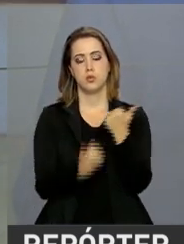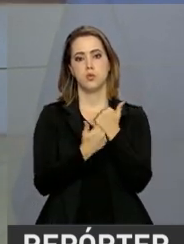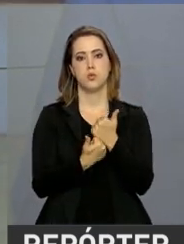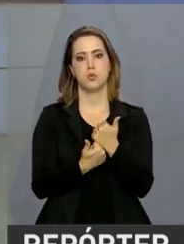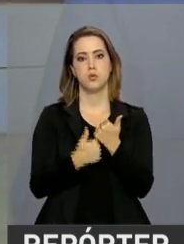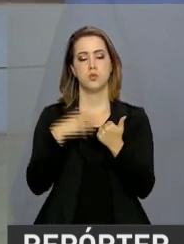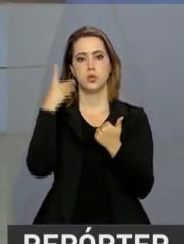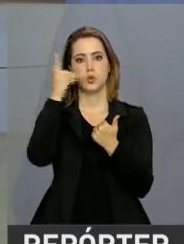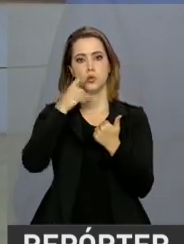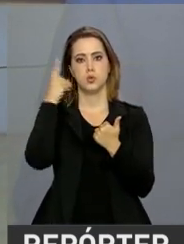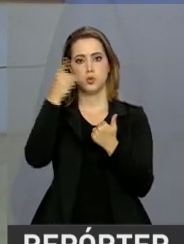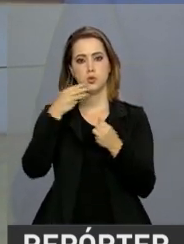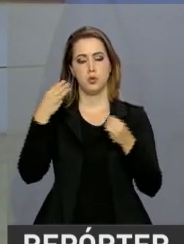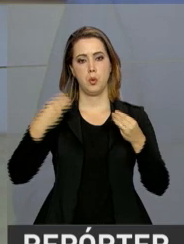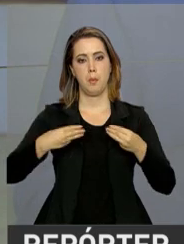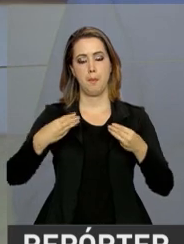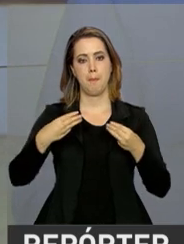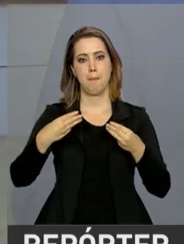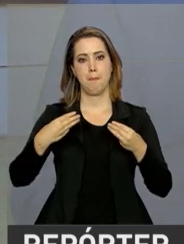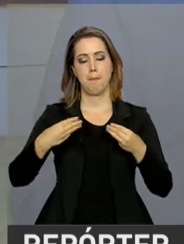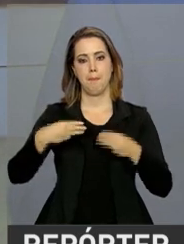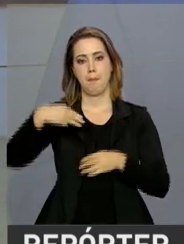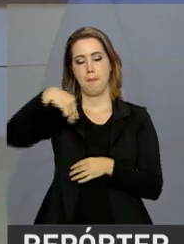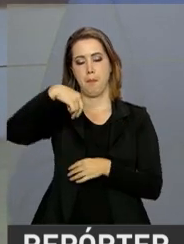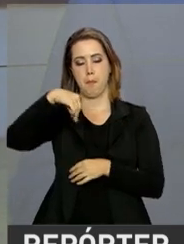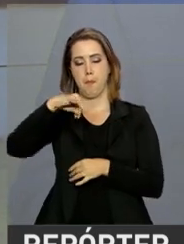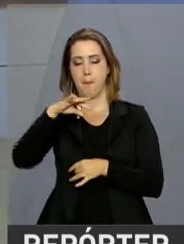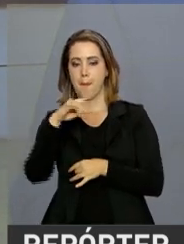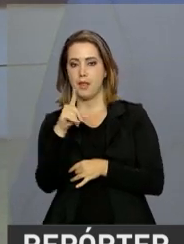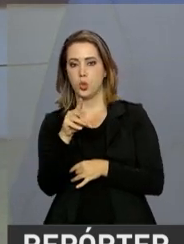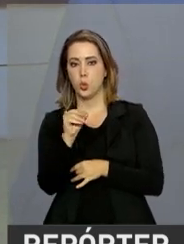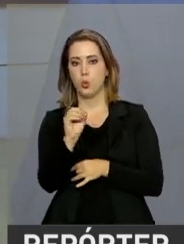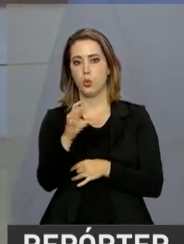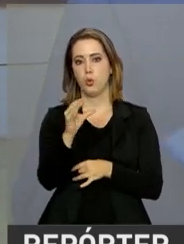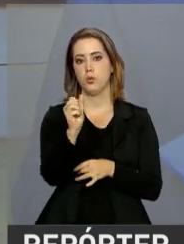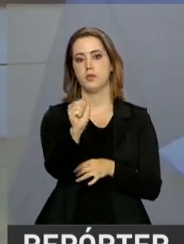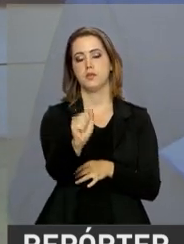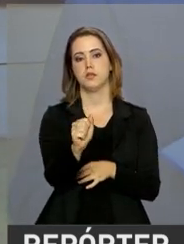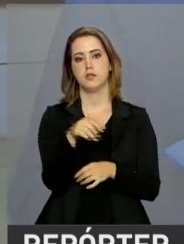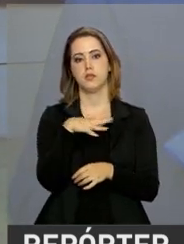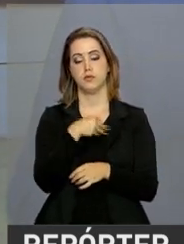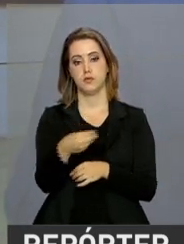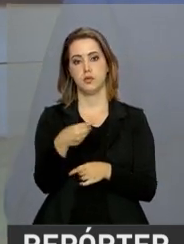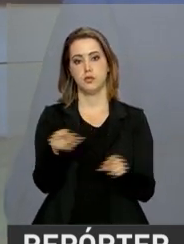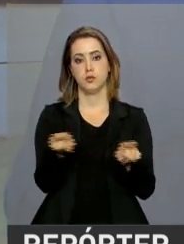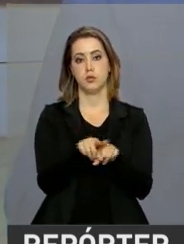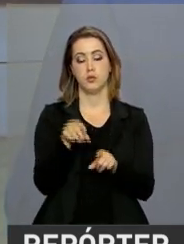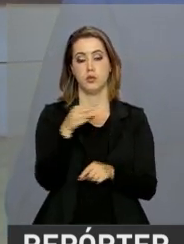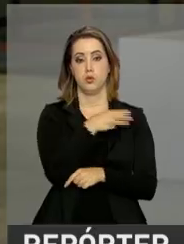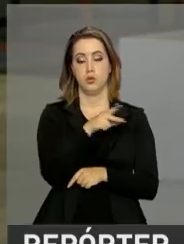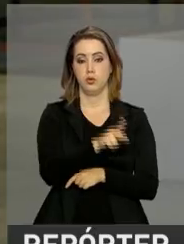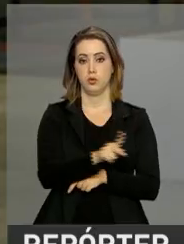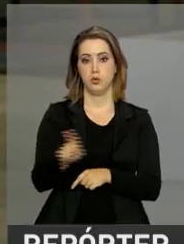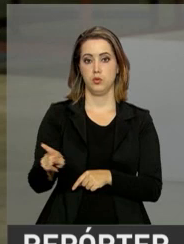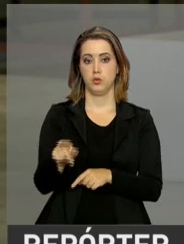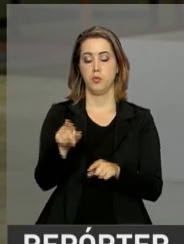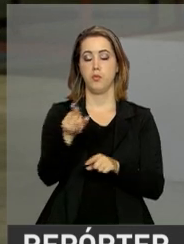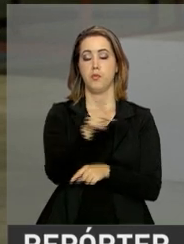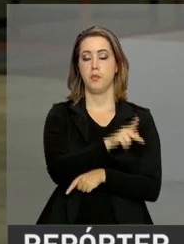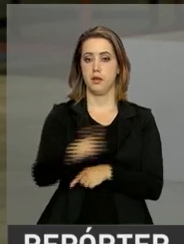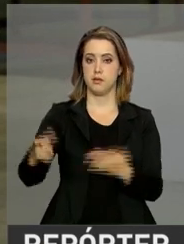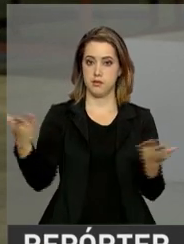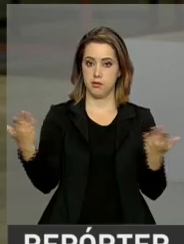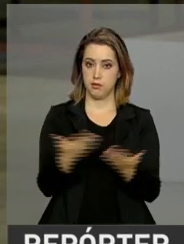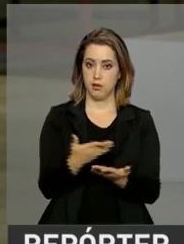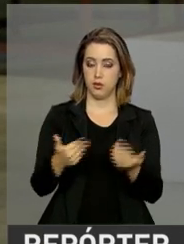da educação Mendonça Filho segundo esta nota do Ministério da Defesa o presidente em exercício Deputado Rodrigo Maia se